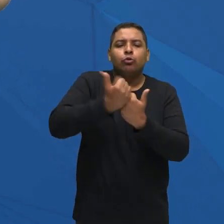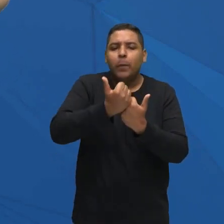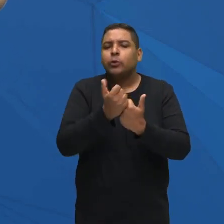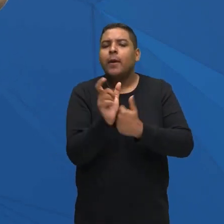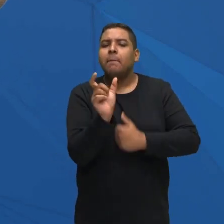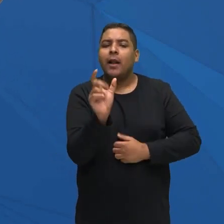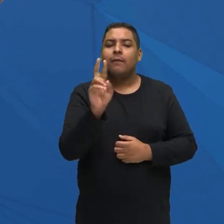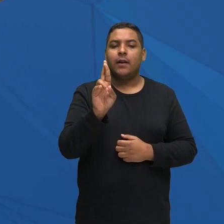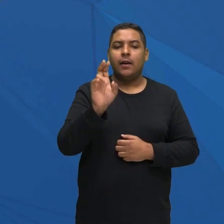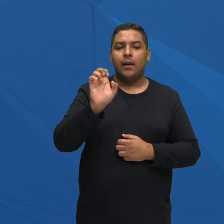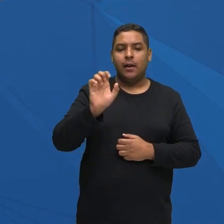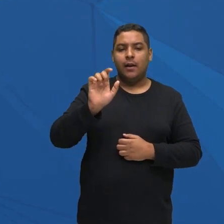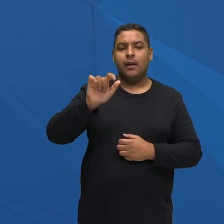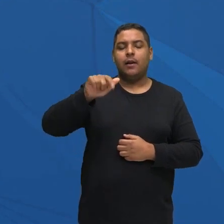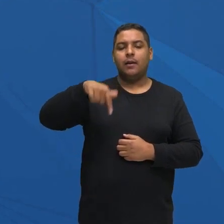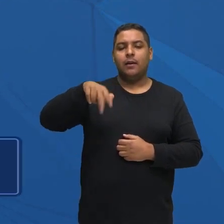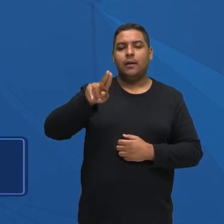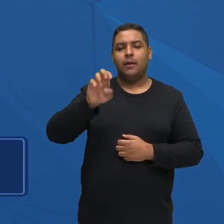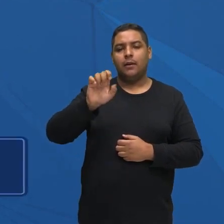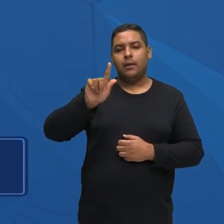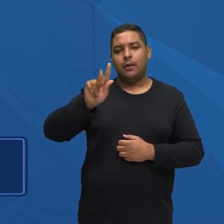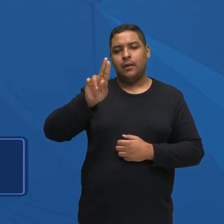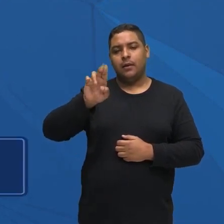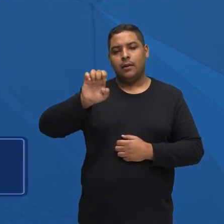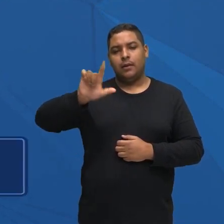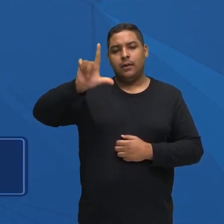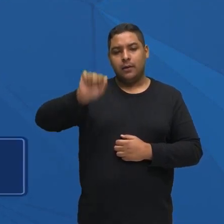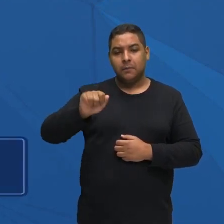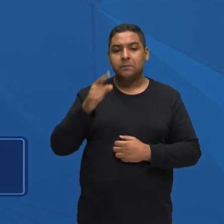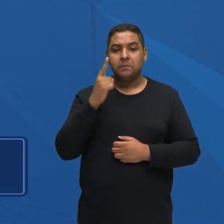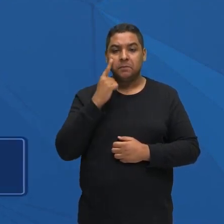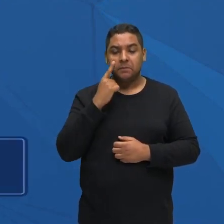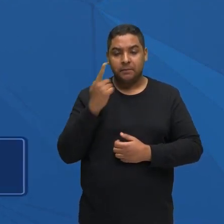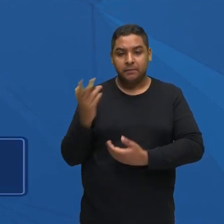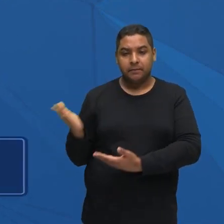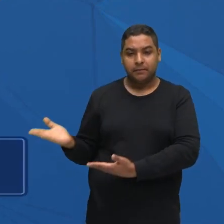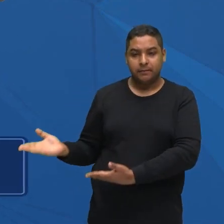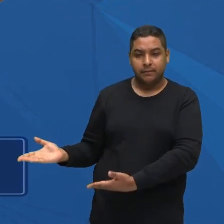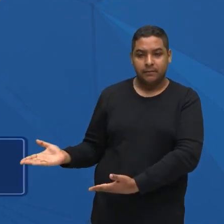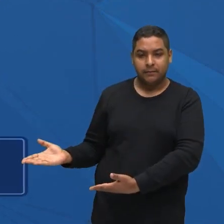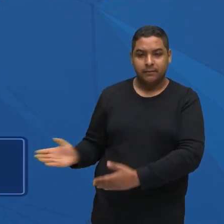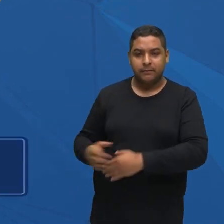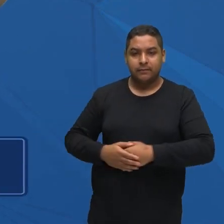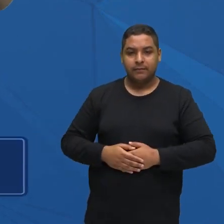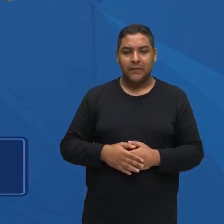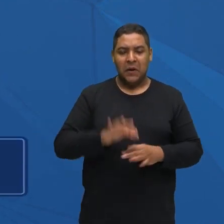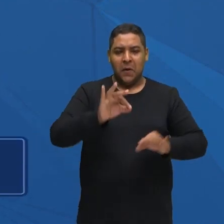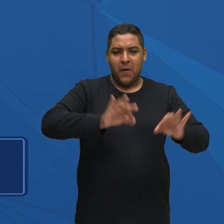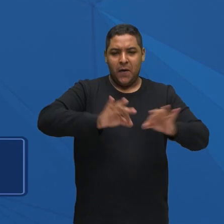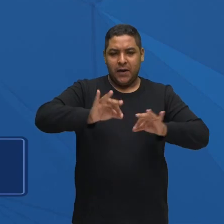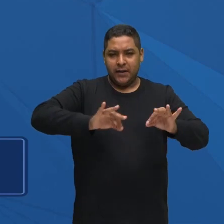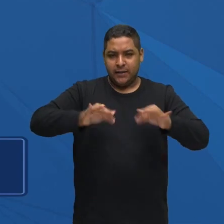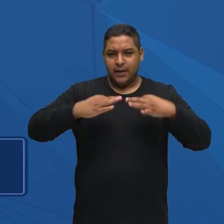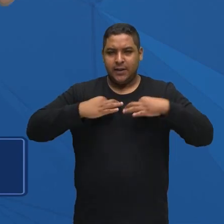requenguela. Requenguela para muitos, olha só, temos participação, que ela não está arrumada. Ih, Joana